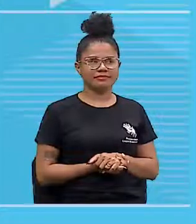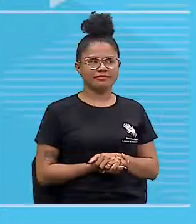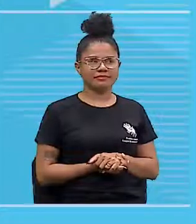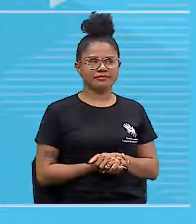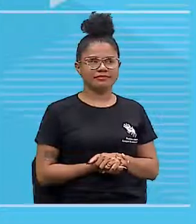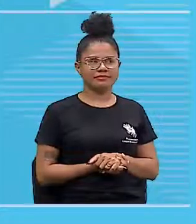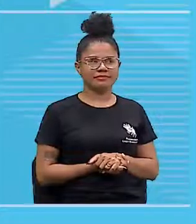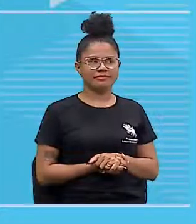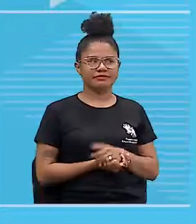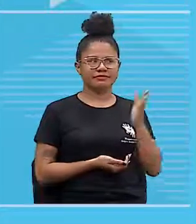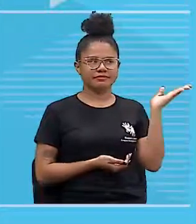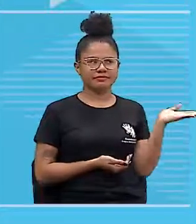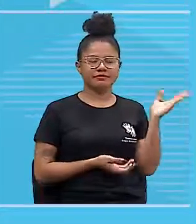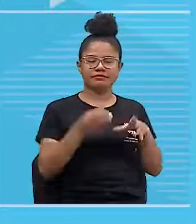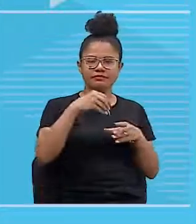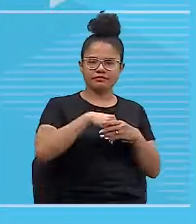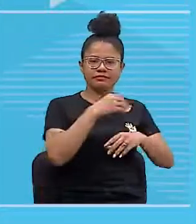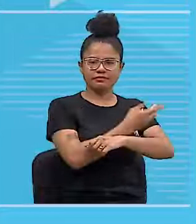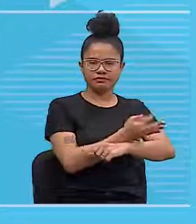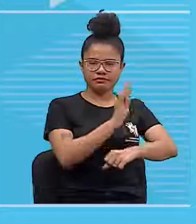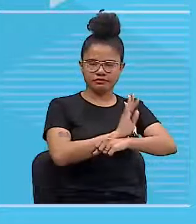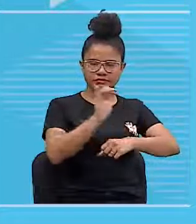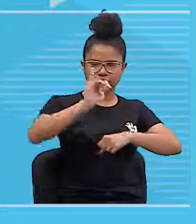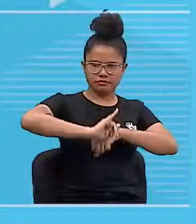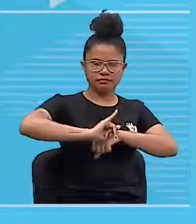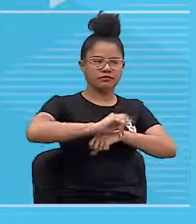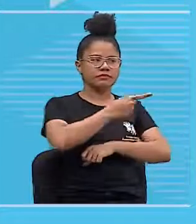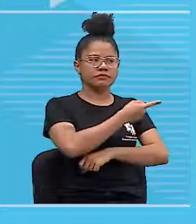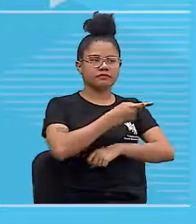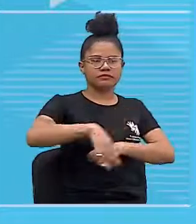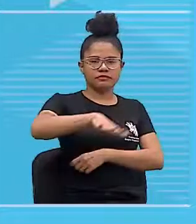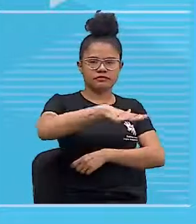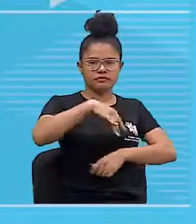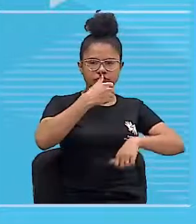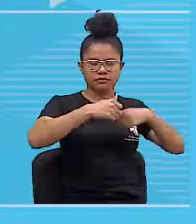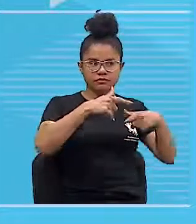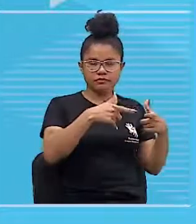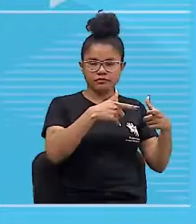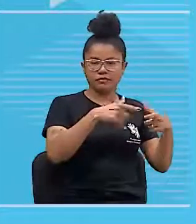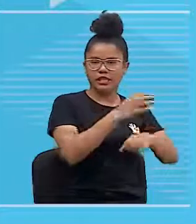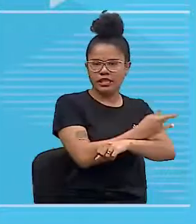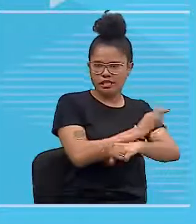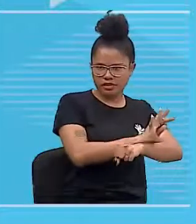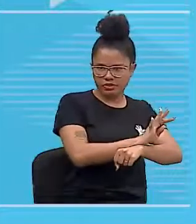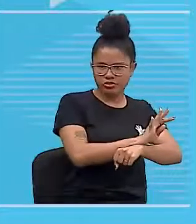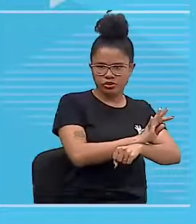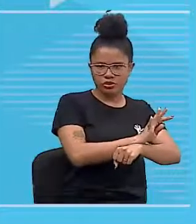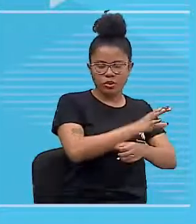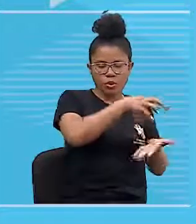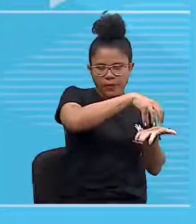da capital o cenário administrativo da empresa está na capital